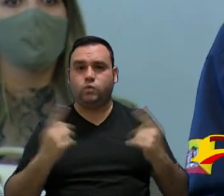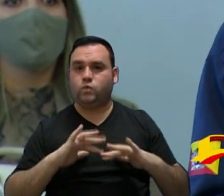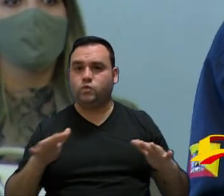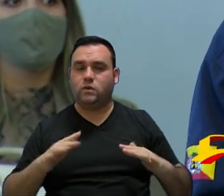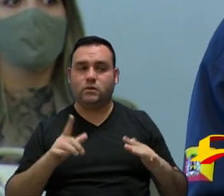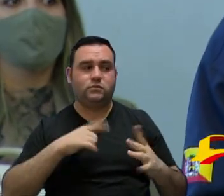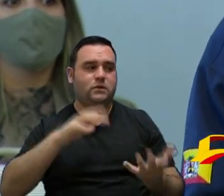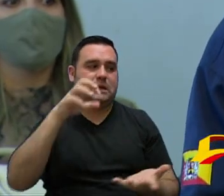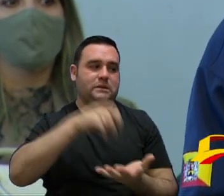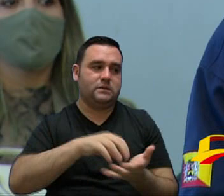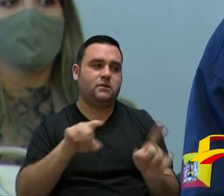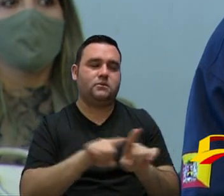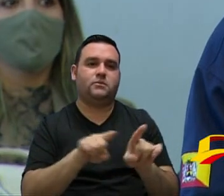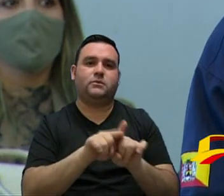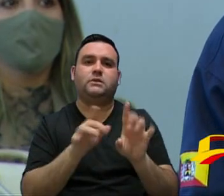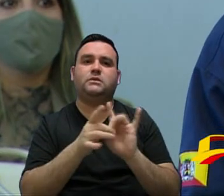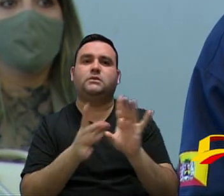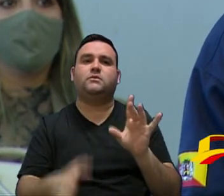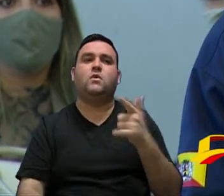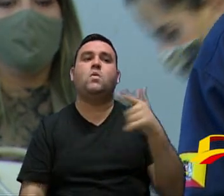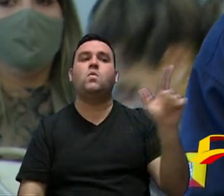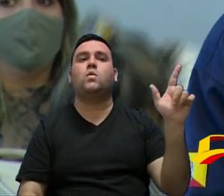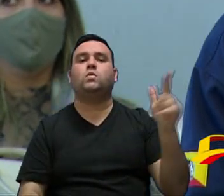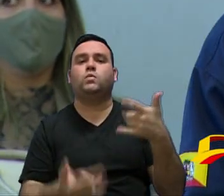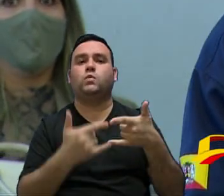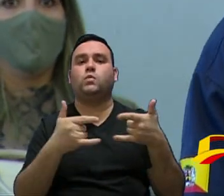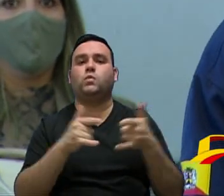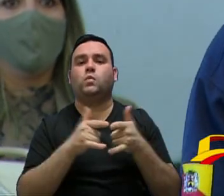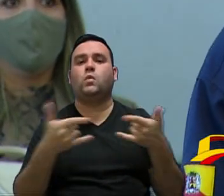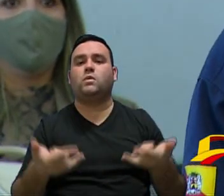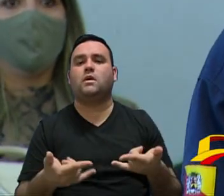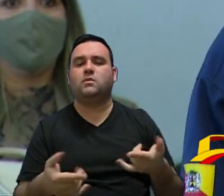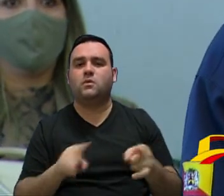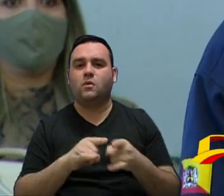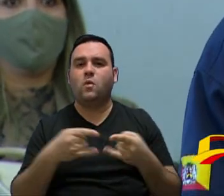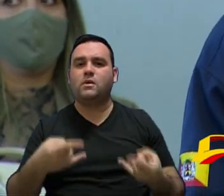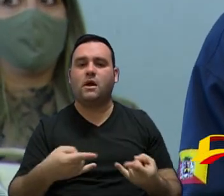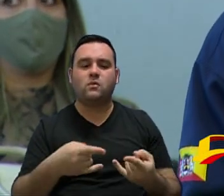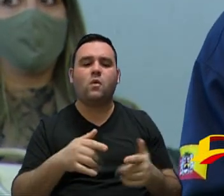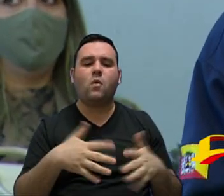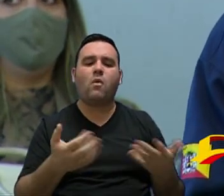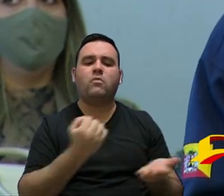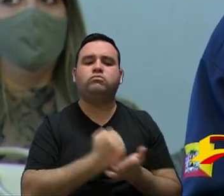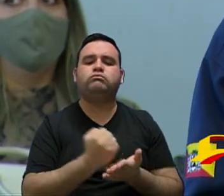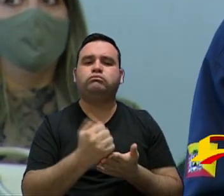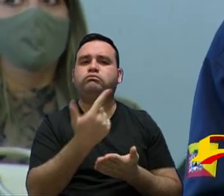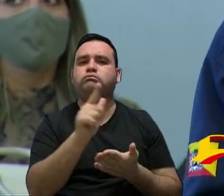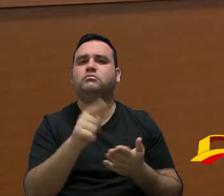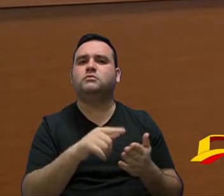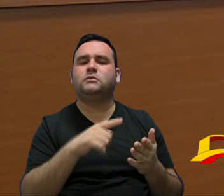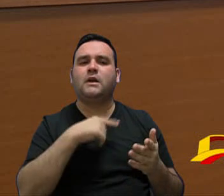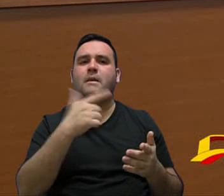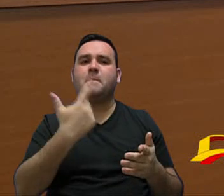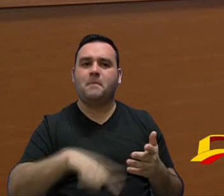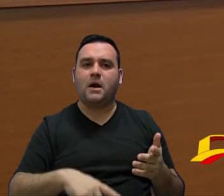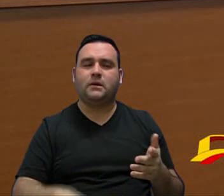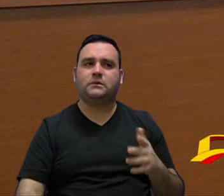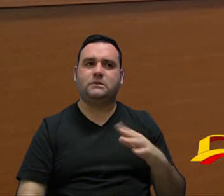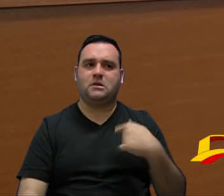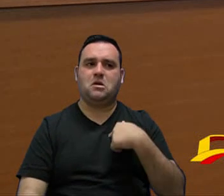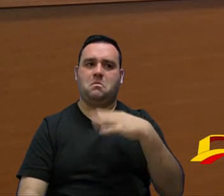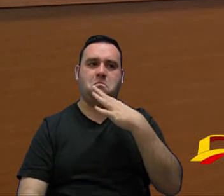central tá disposição sempre e outro contrato contrato contrato contrato para mais ambulância vou